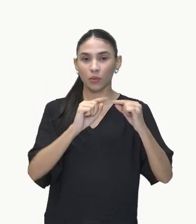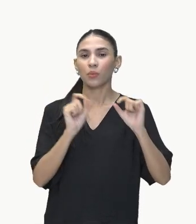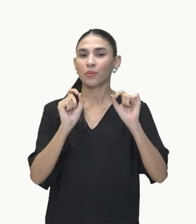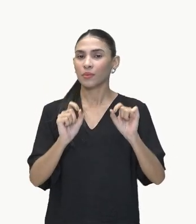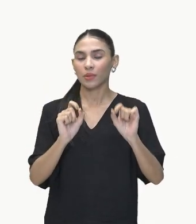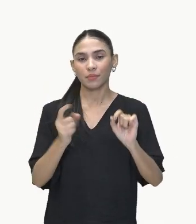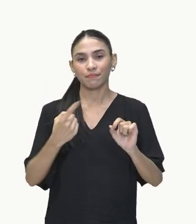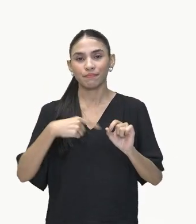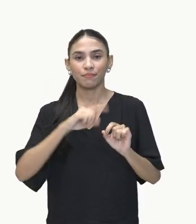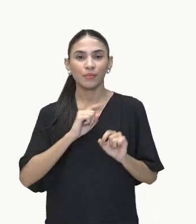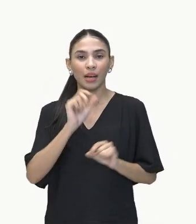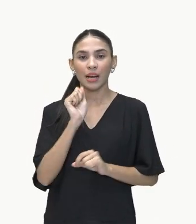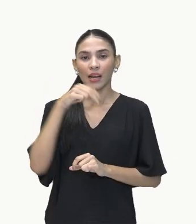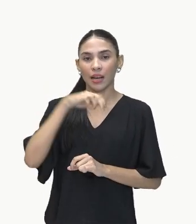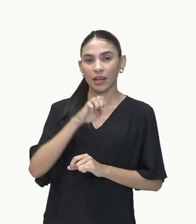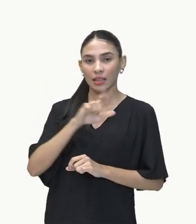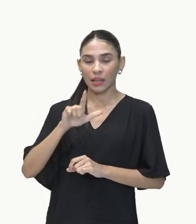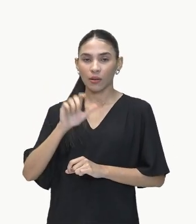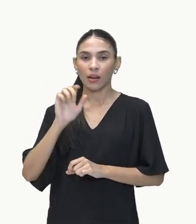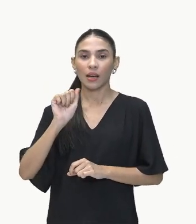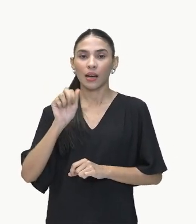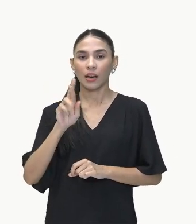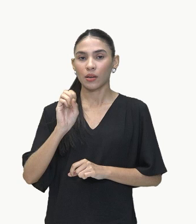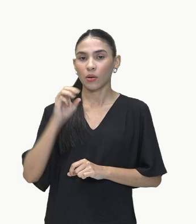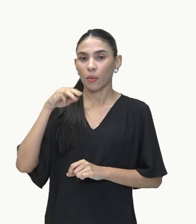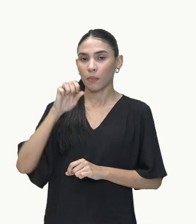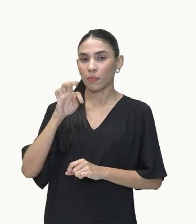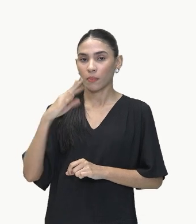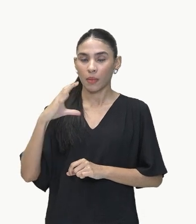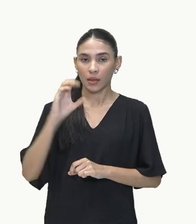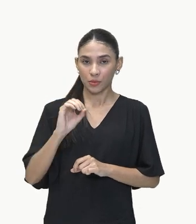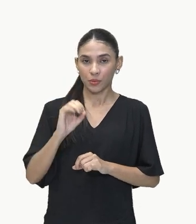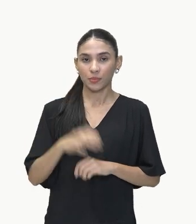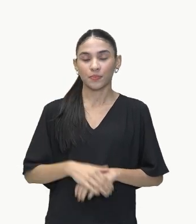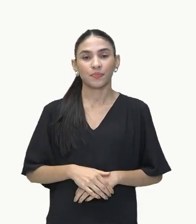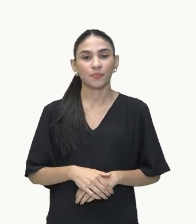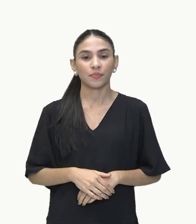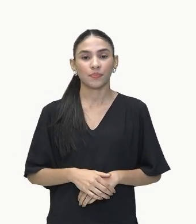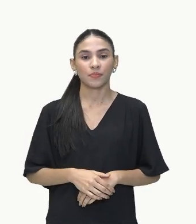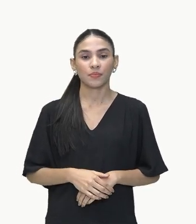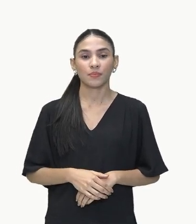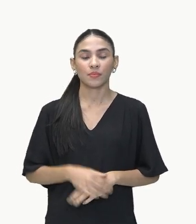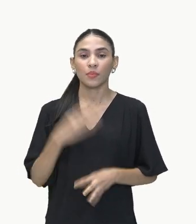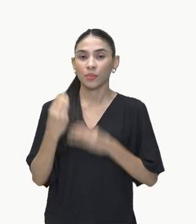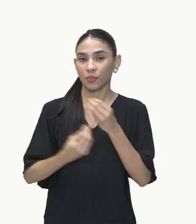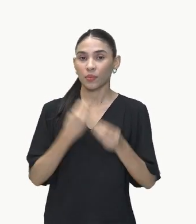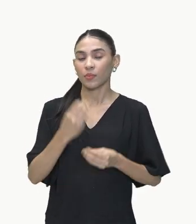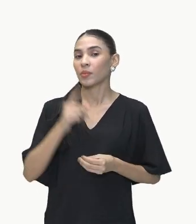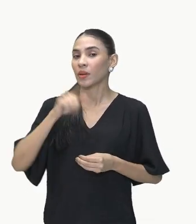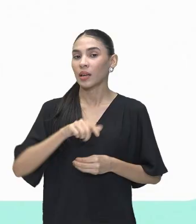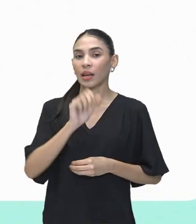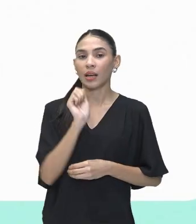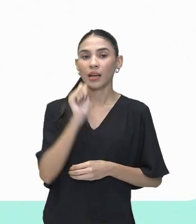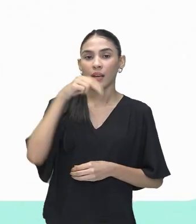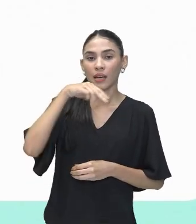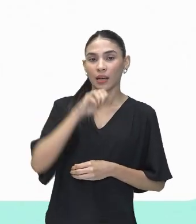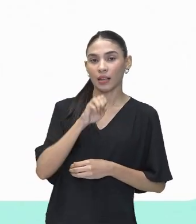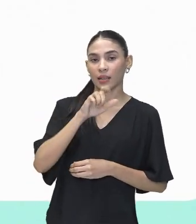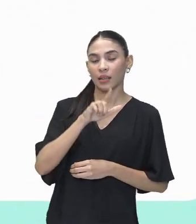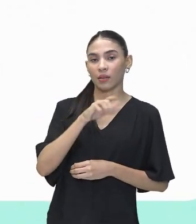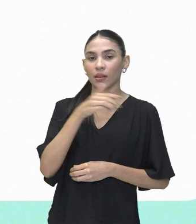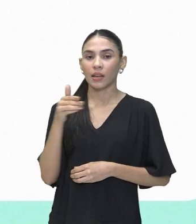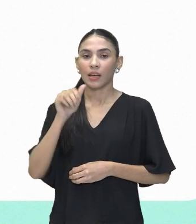a gente? Já que a gente já viu as cadeias alicíclicas, nós vamos ver aqui como que é o anel aromático, o